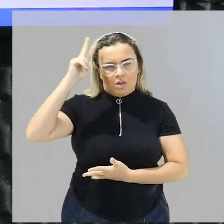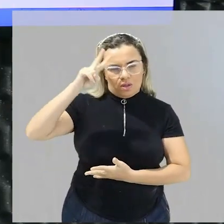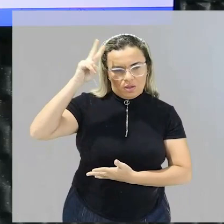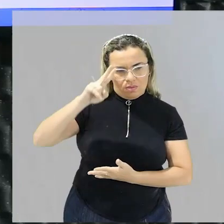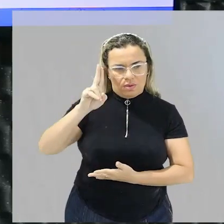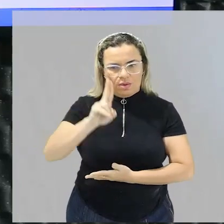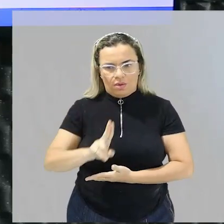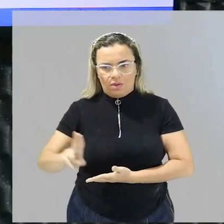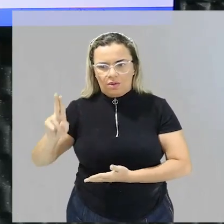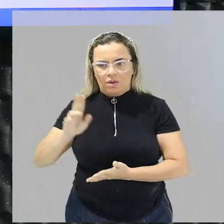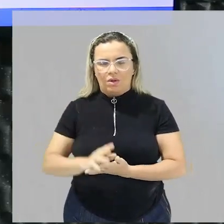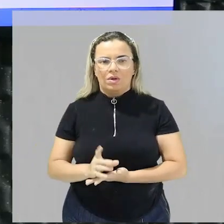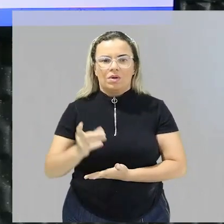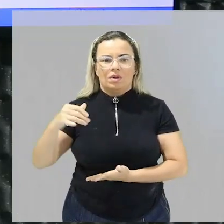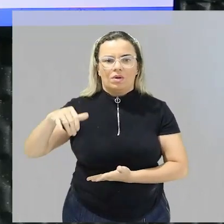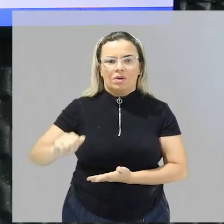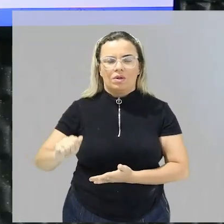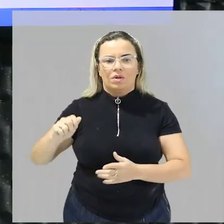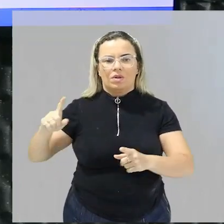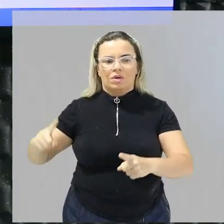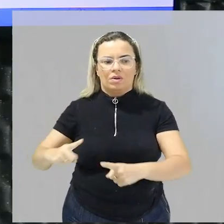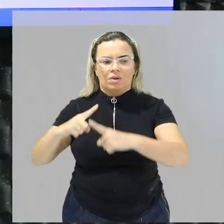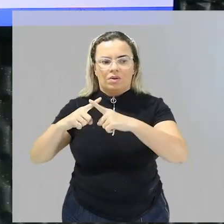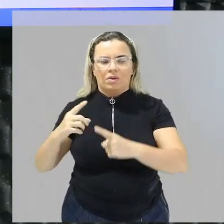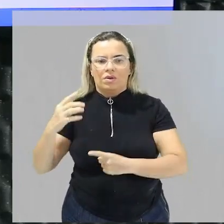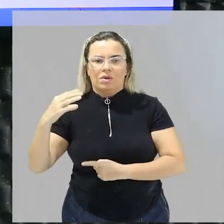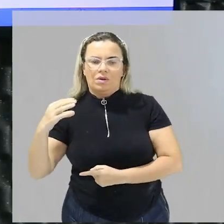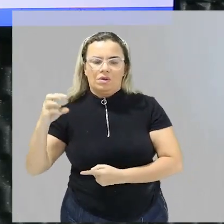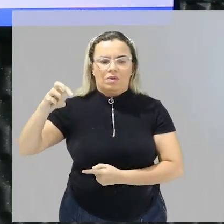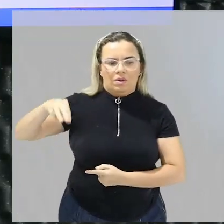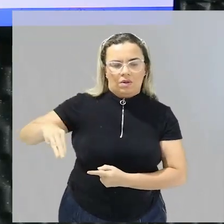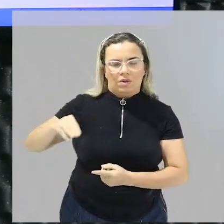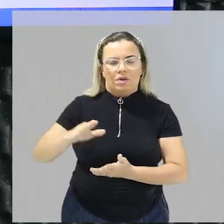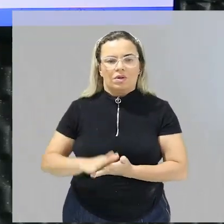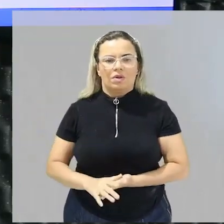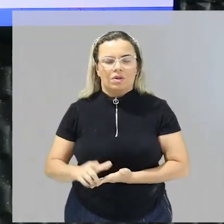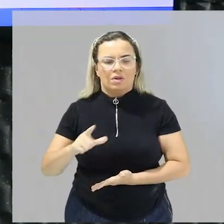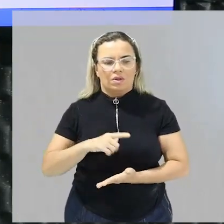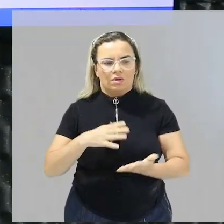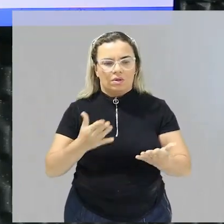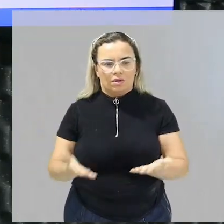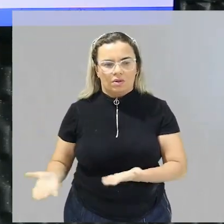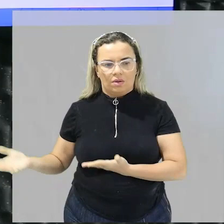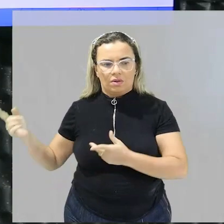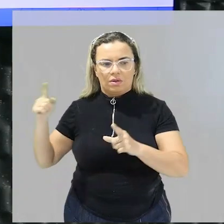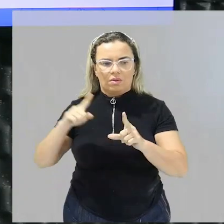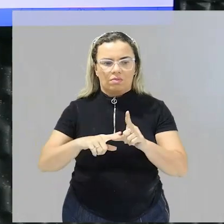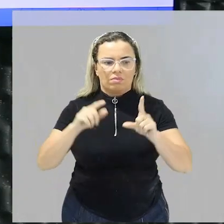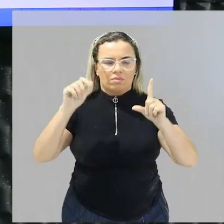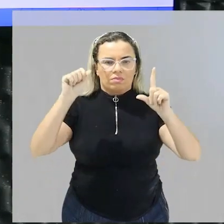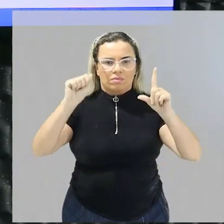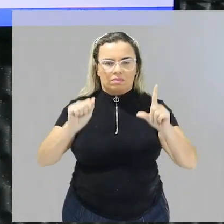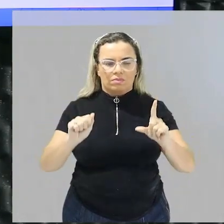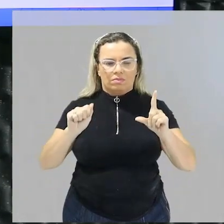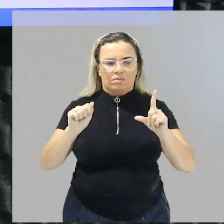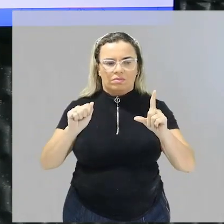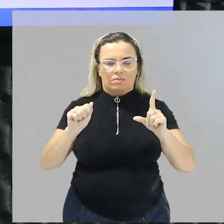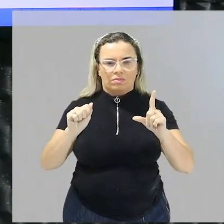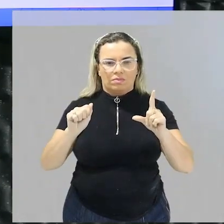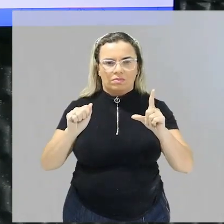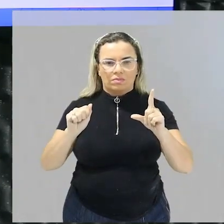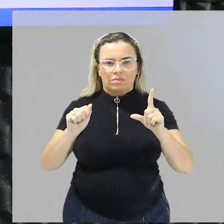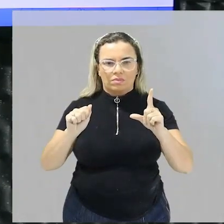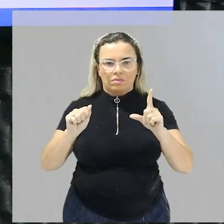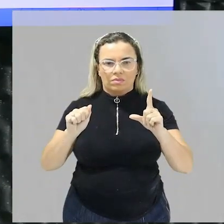né? Em DINA vezes centímetro. E aqui nós temos as opções. Ó, na letra A, 10 elevado a